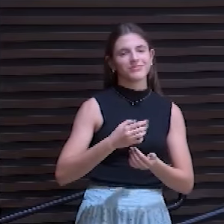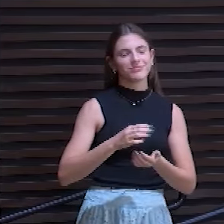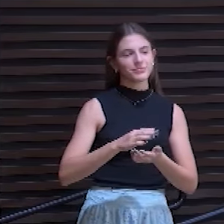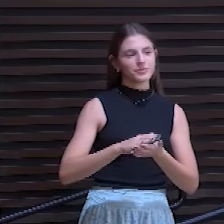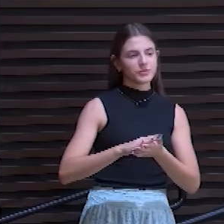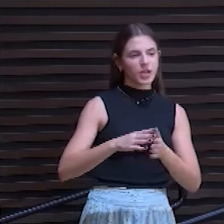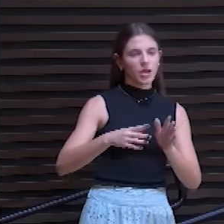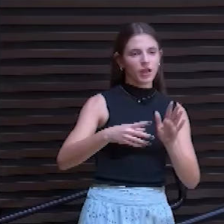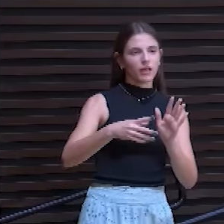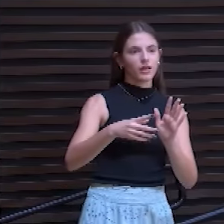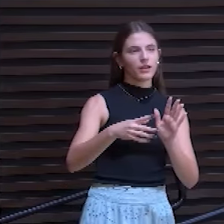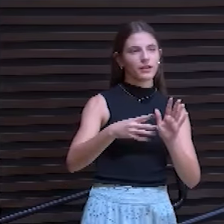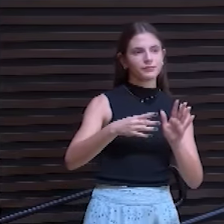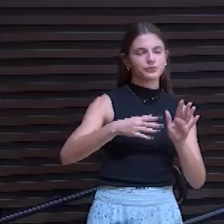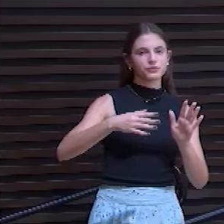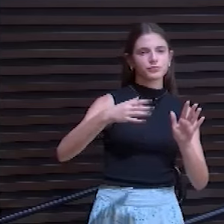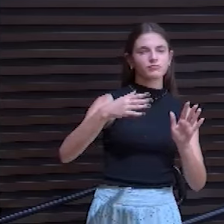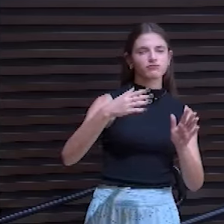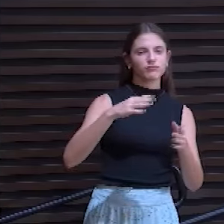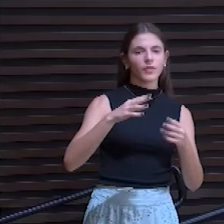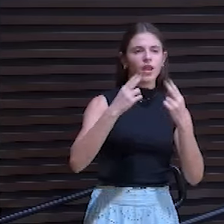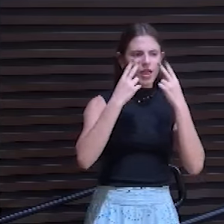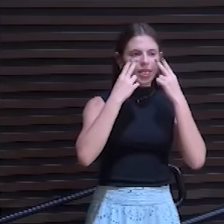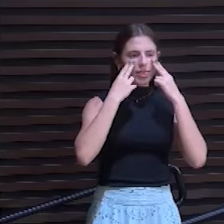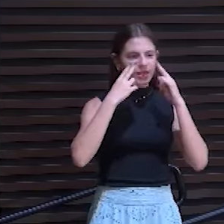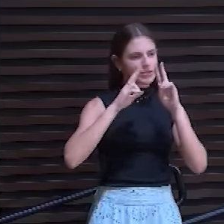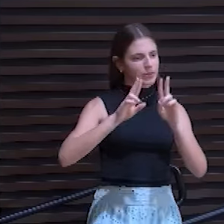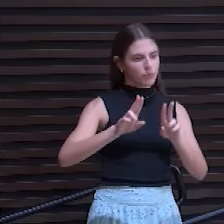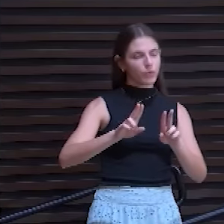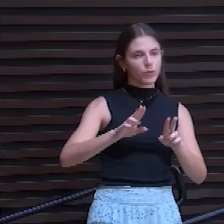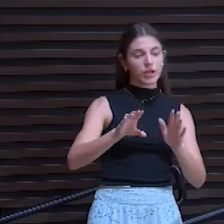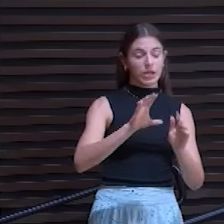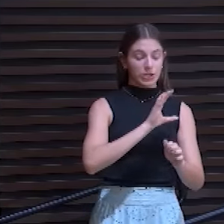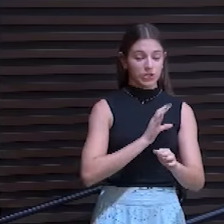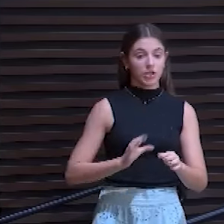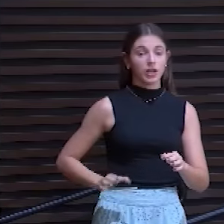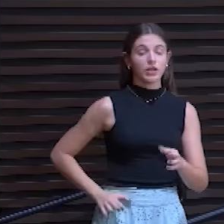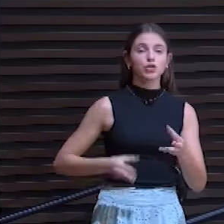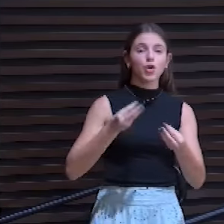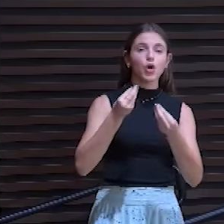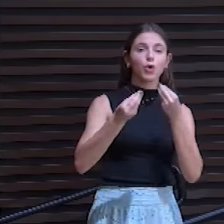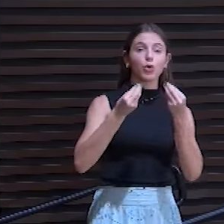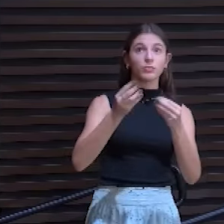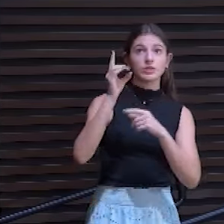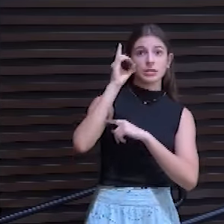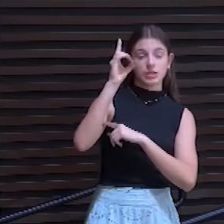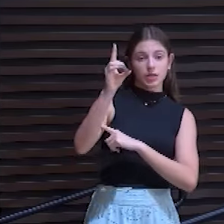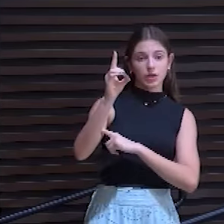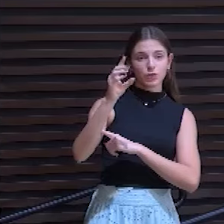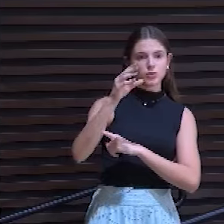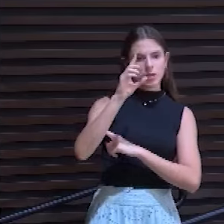embaixadores em nome de Cristo, como se de Deus exortasse por nosso intermédio.